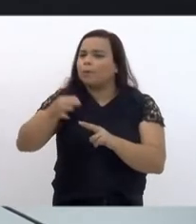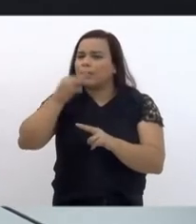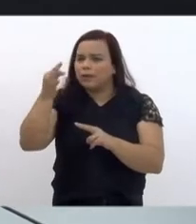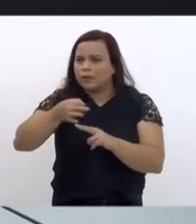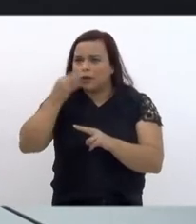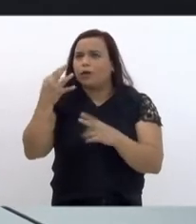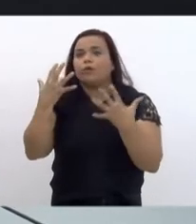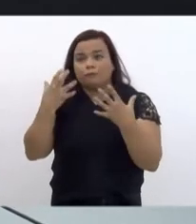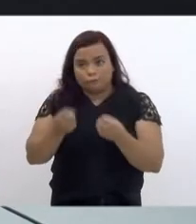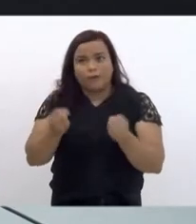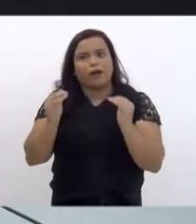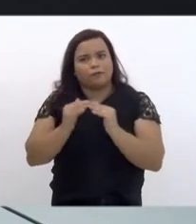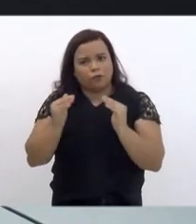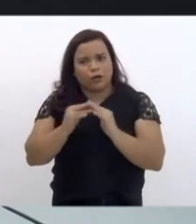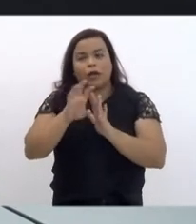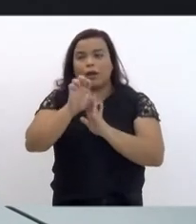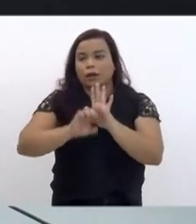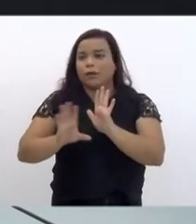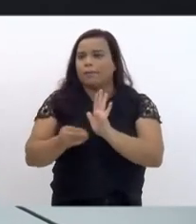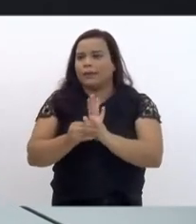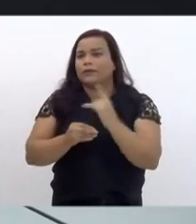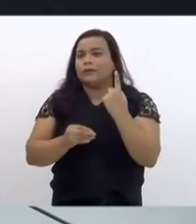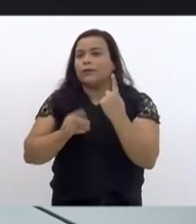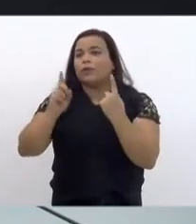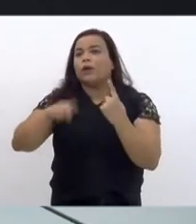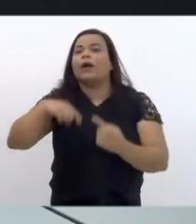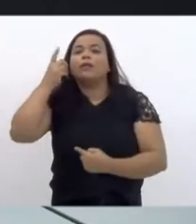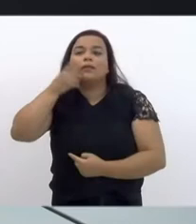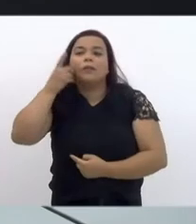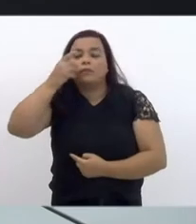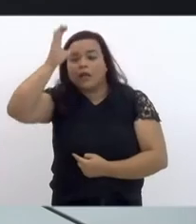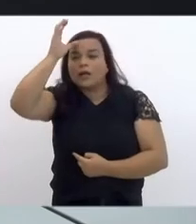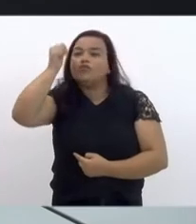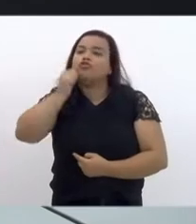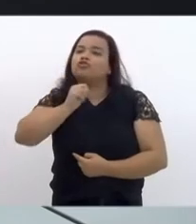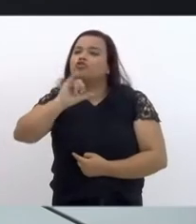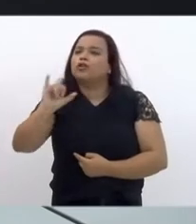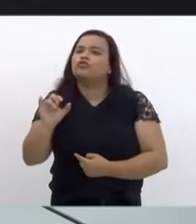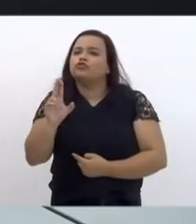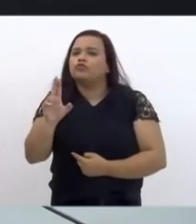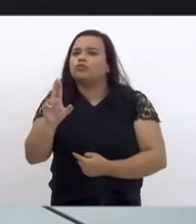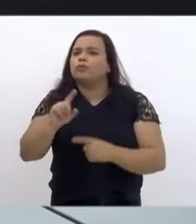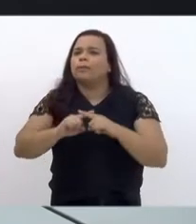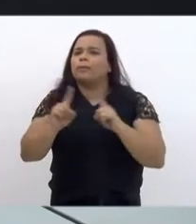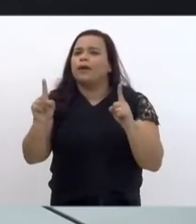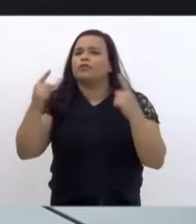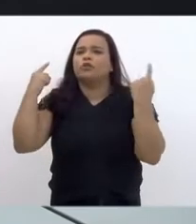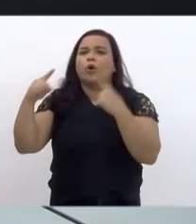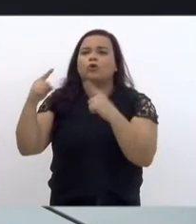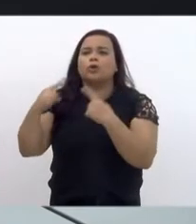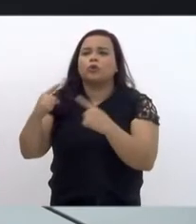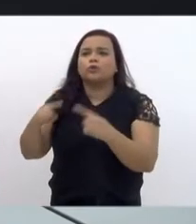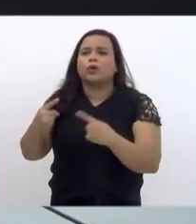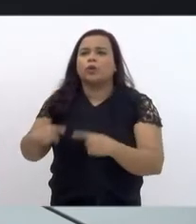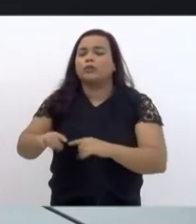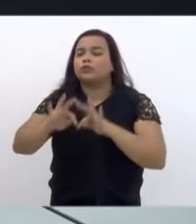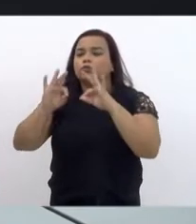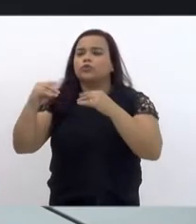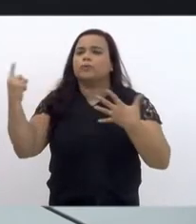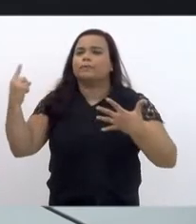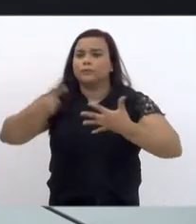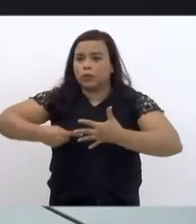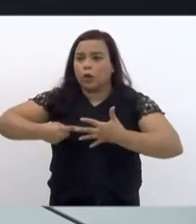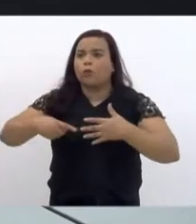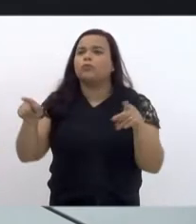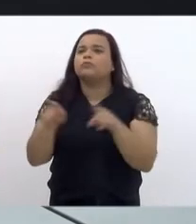favorável à emenda 1, que é da deputada Tia Ju. Deu contrário todas as emendas do PSOL e